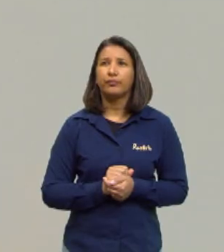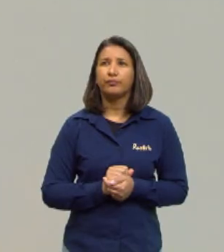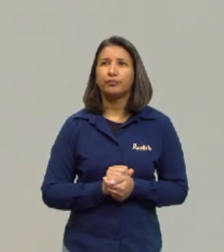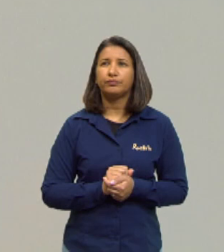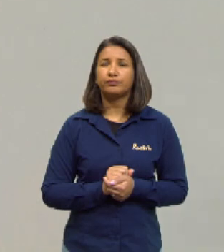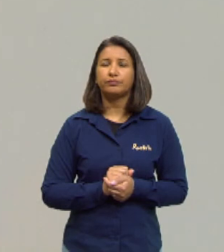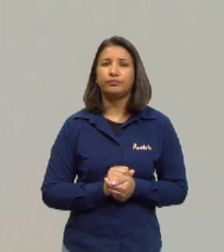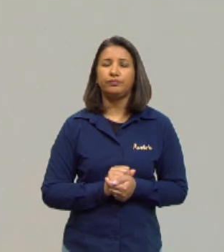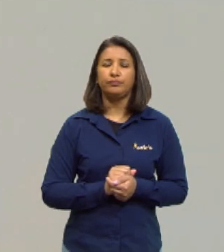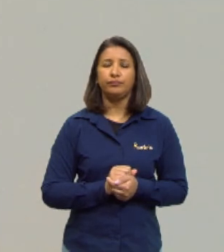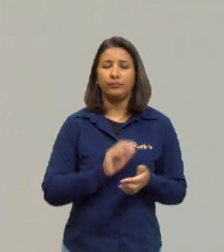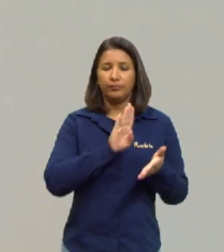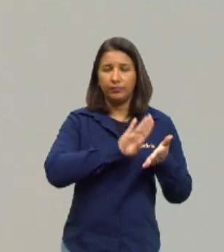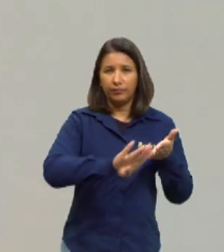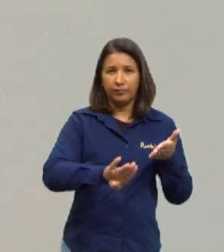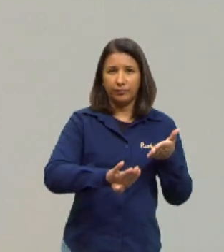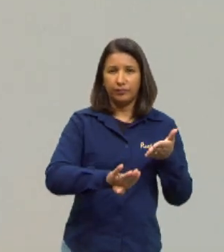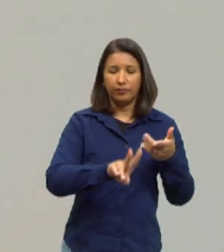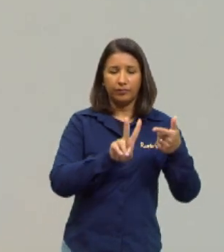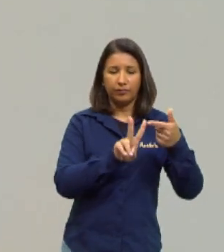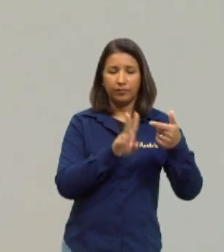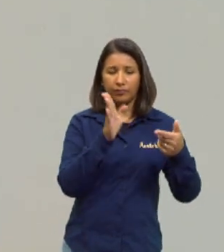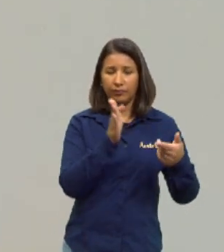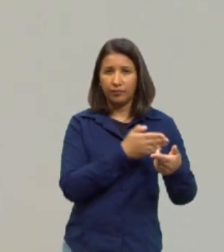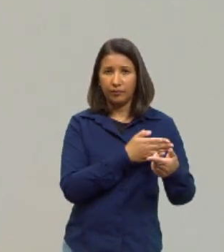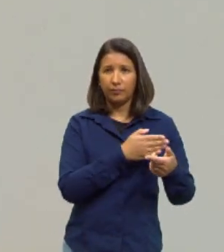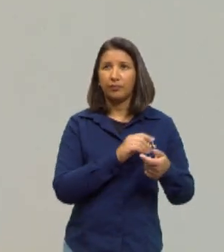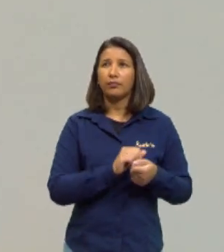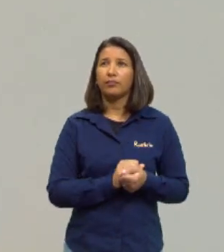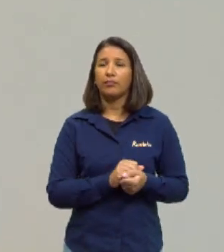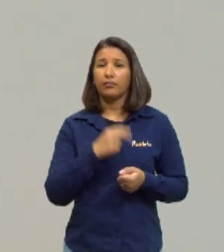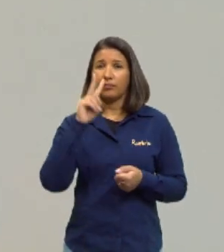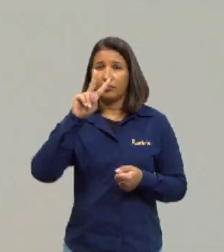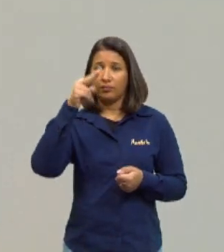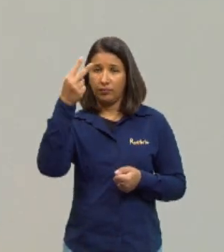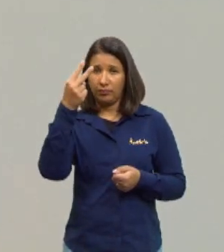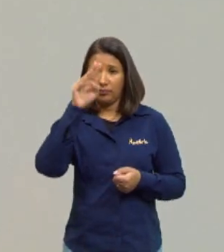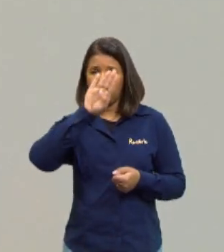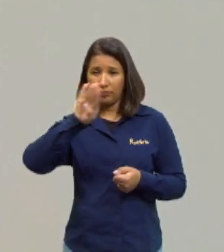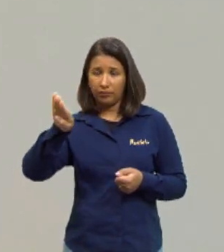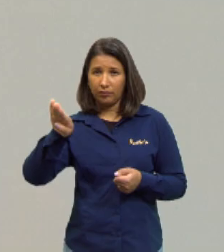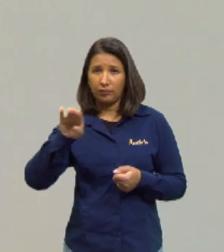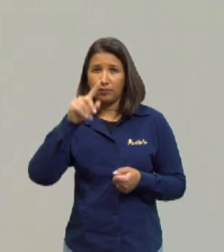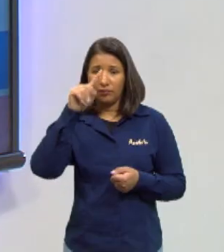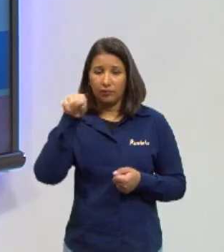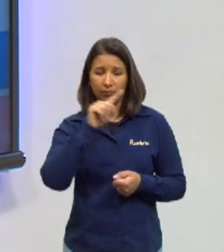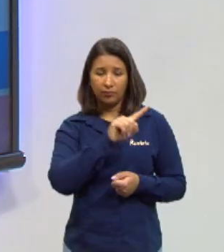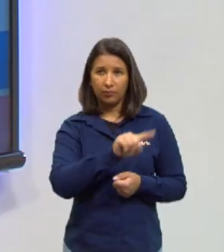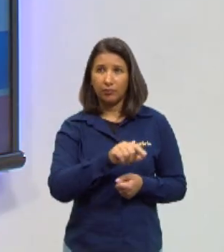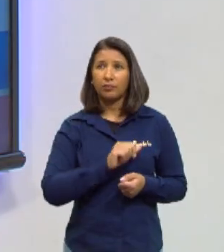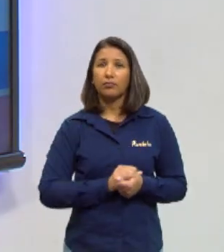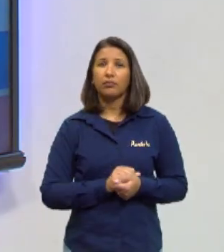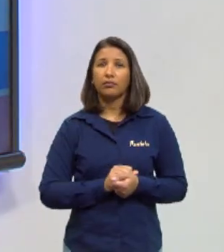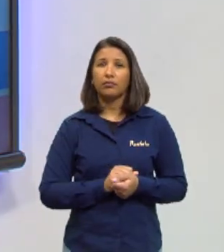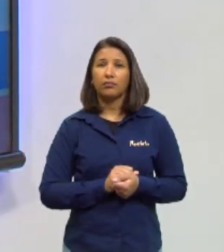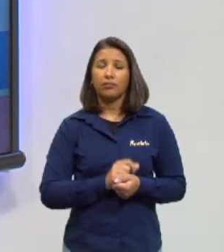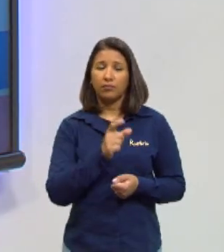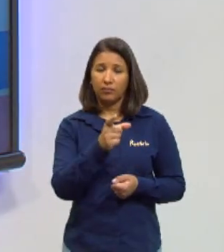ó, simplificar esse índice com o expoente 2, me sobra o x.